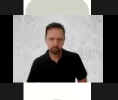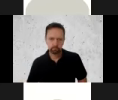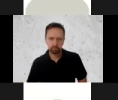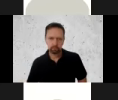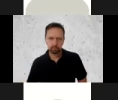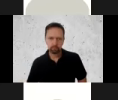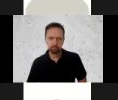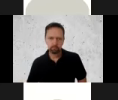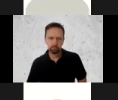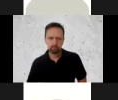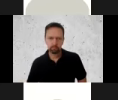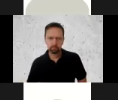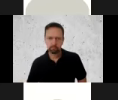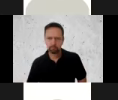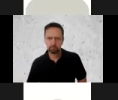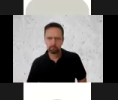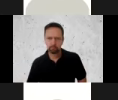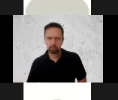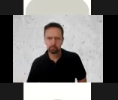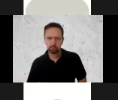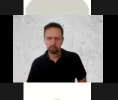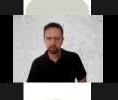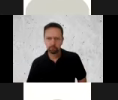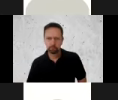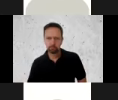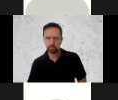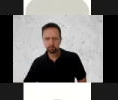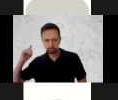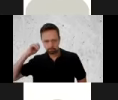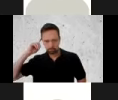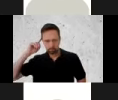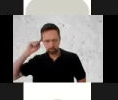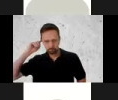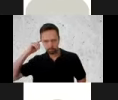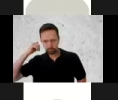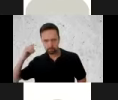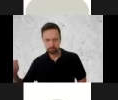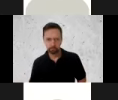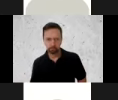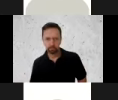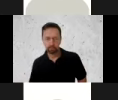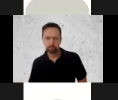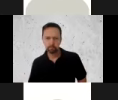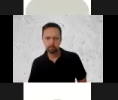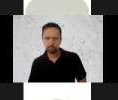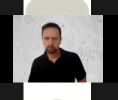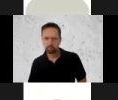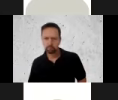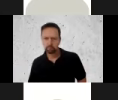e essa aqui era basicamente o que eu ia apresentar, agora o Alan vai entrar no detalhe dos resultados mesmo. Boa